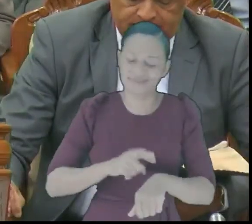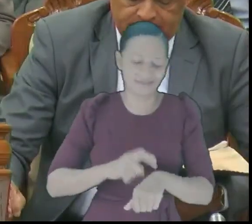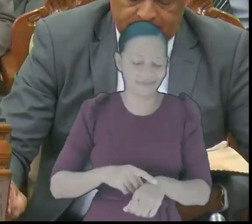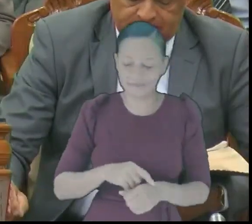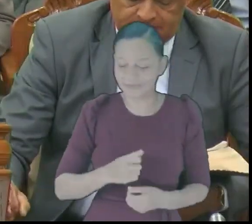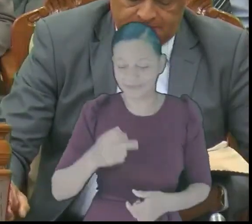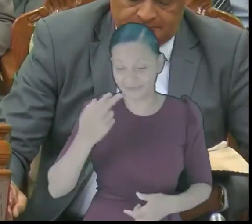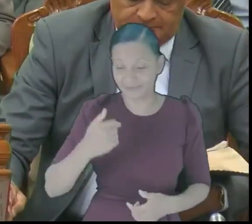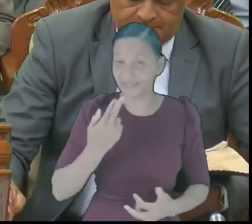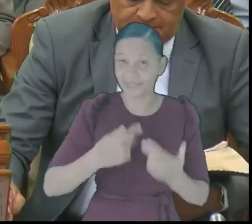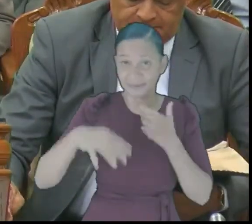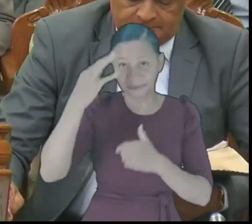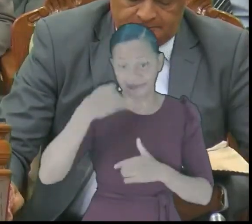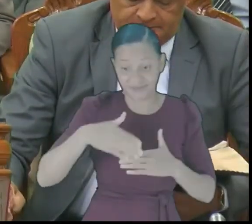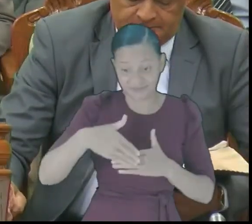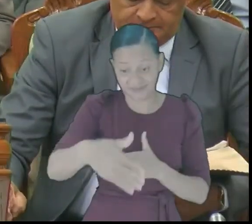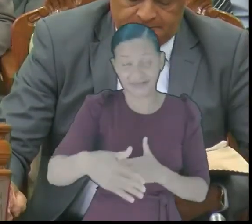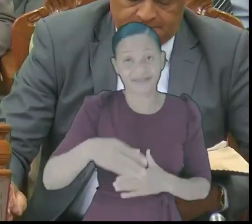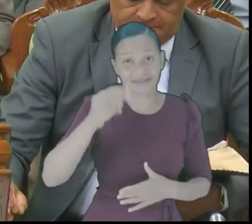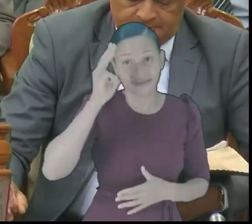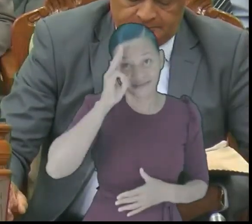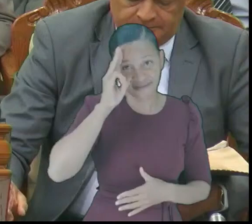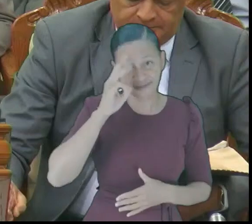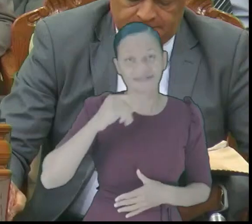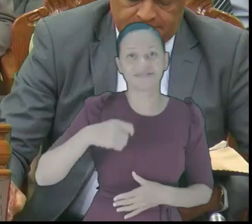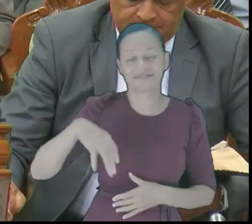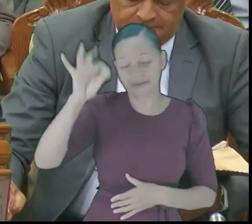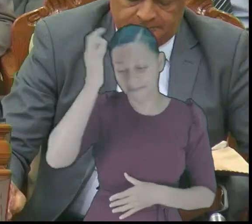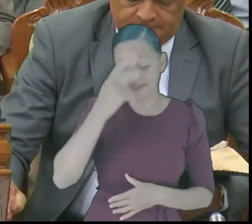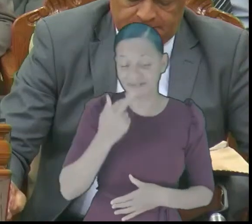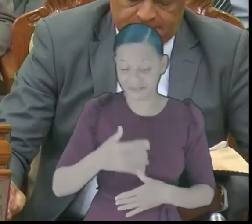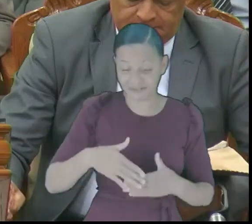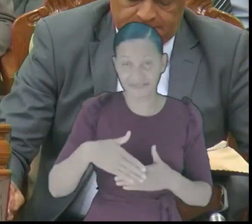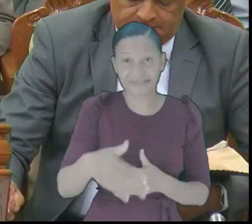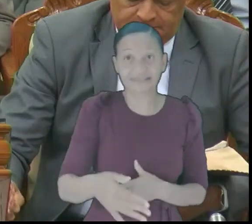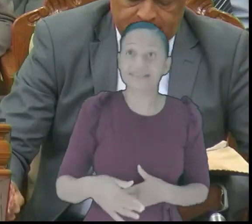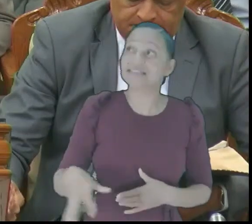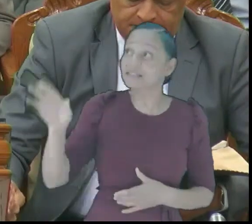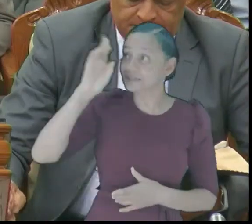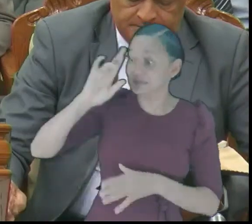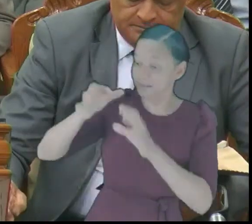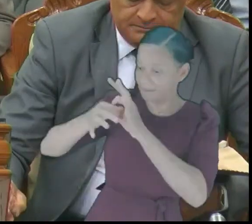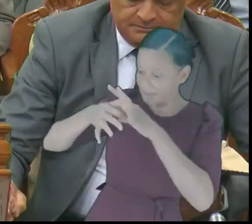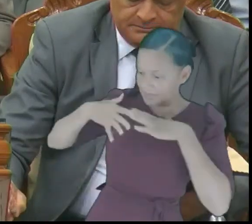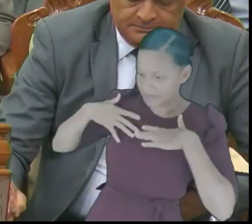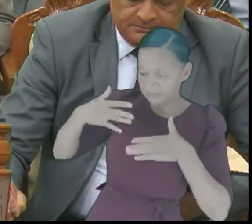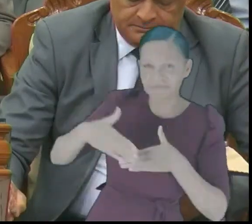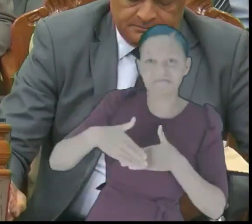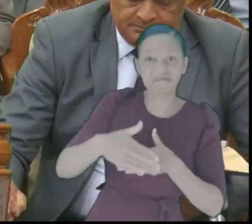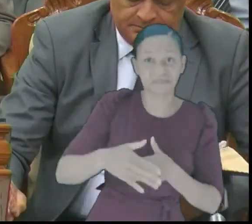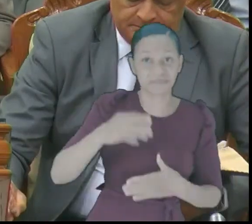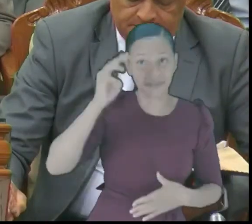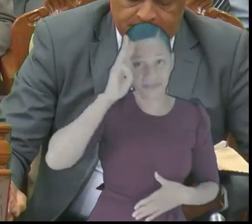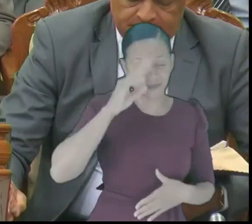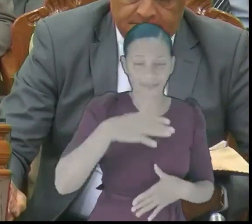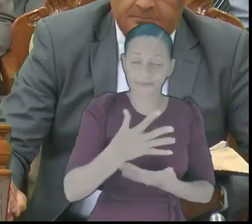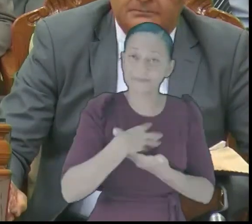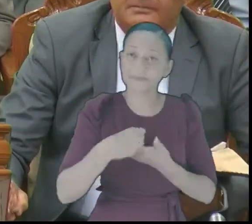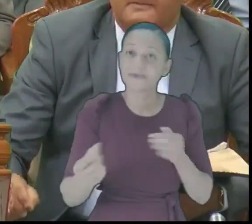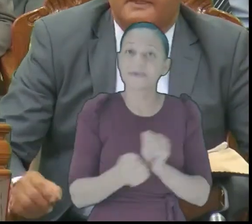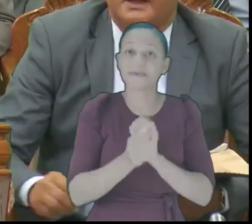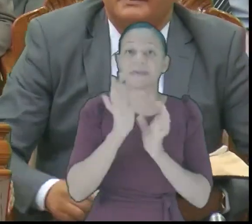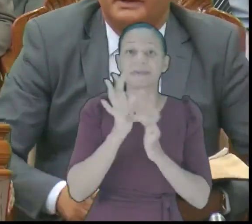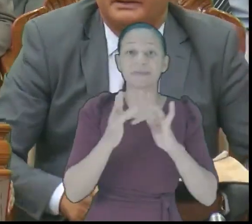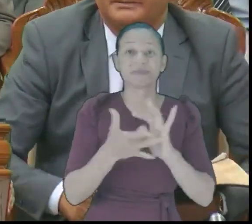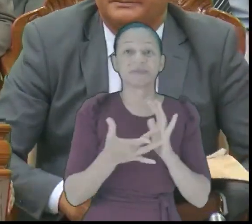Vai ser terça-feira. O batismo com o Espírito Santo, se Deus permitir, será terça-feira. Quem dá glória para